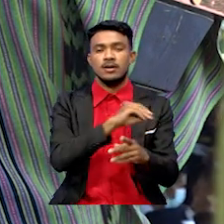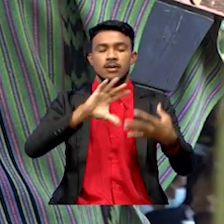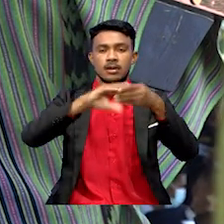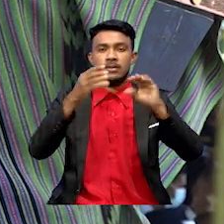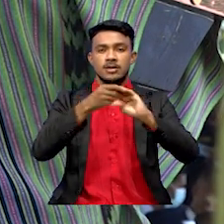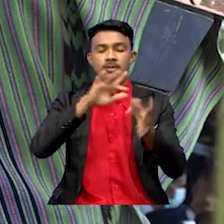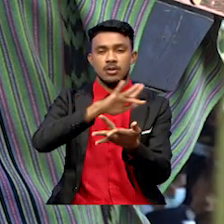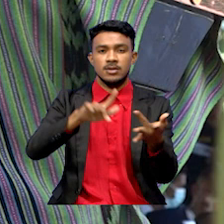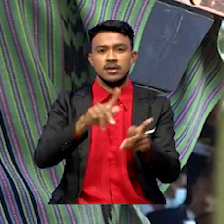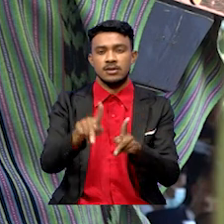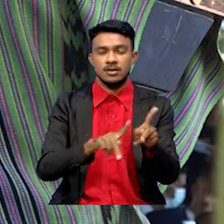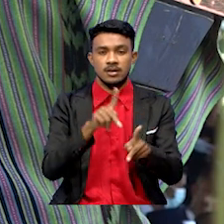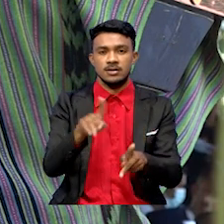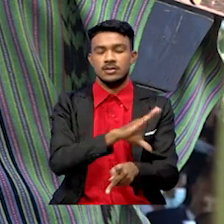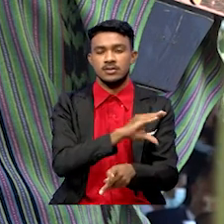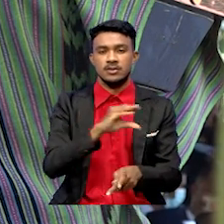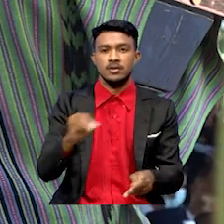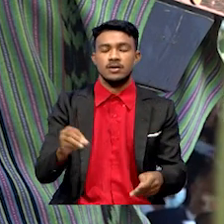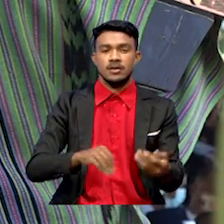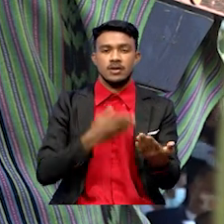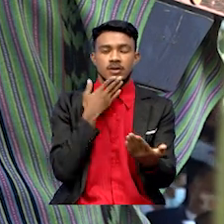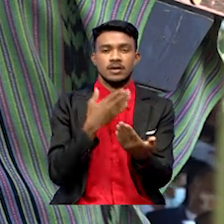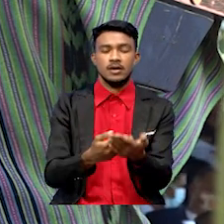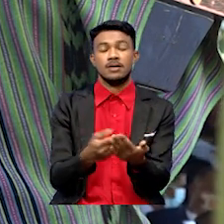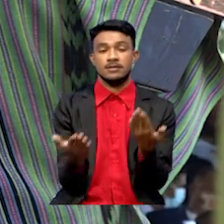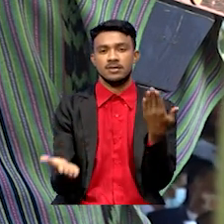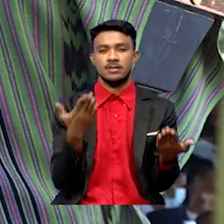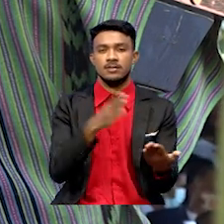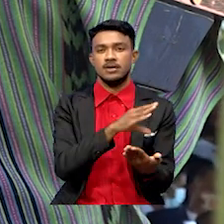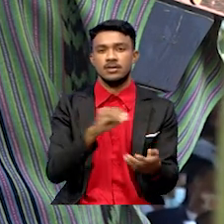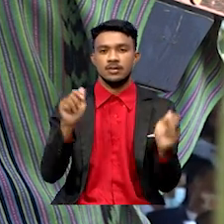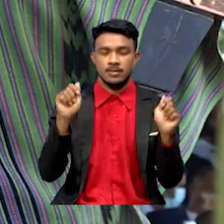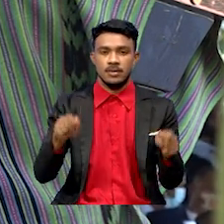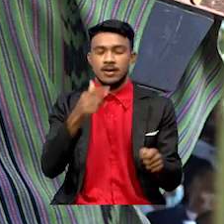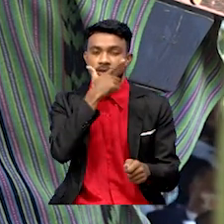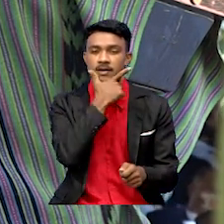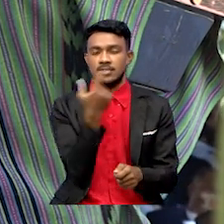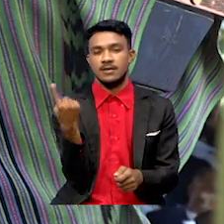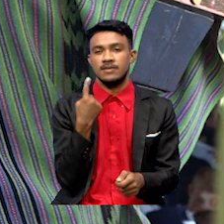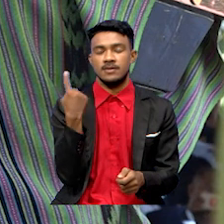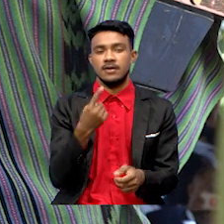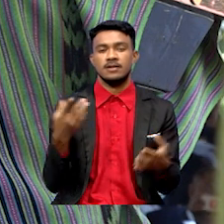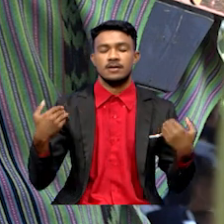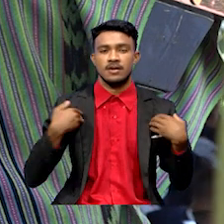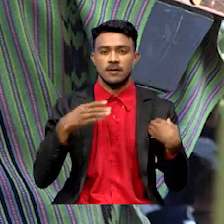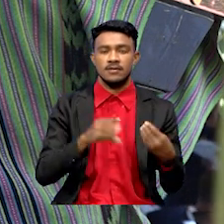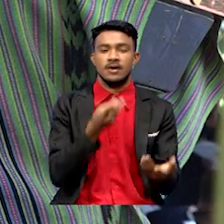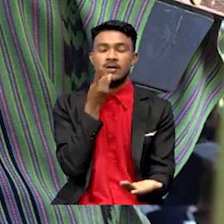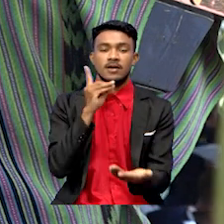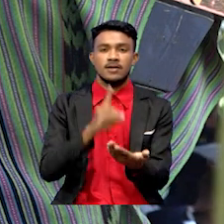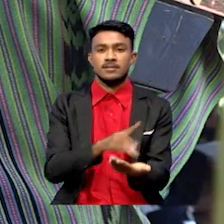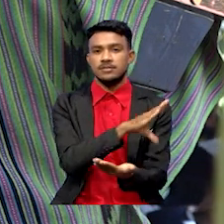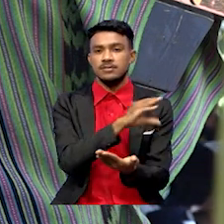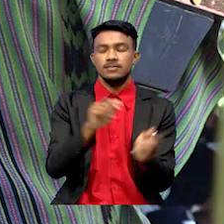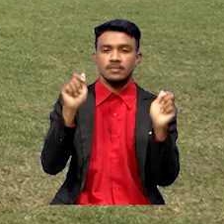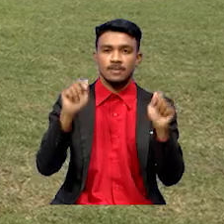mobilização dos cidadãos e das suas associações cívicas para dissuadir e prevenir o crime e garantir a ordem e